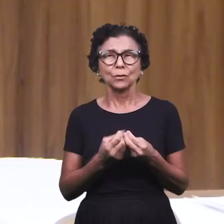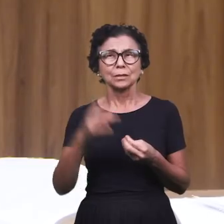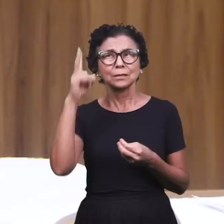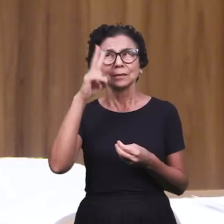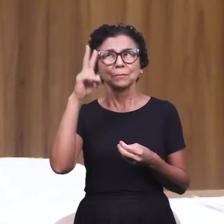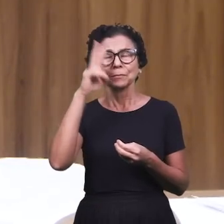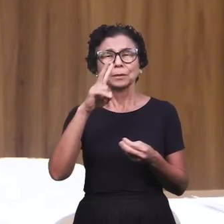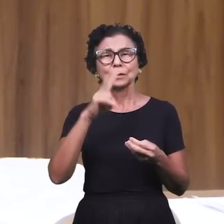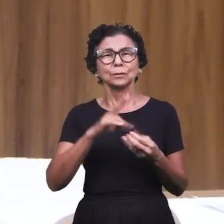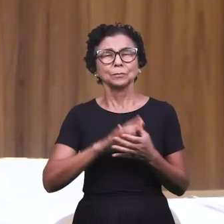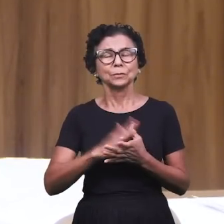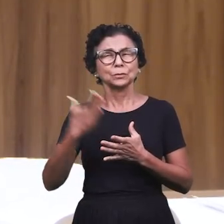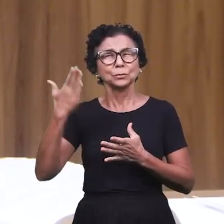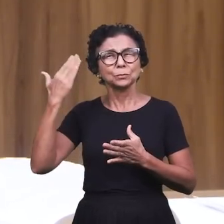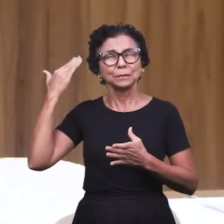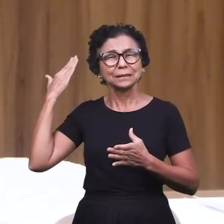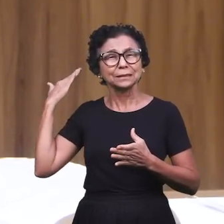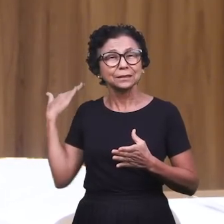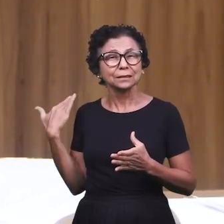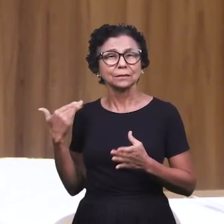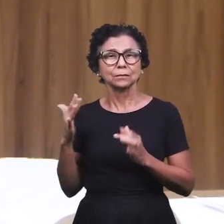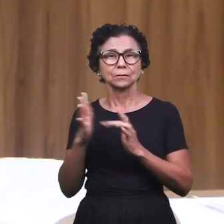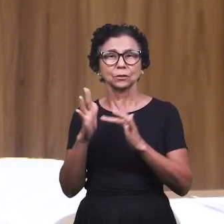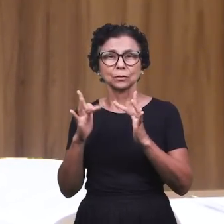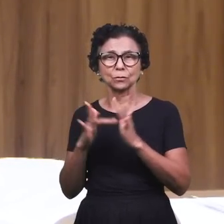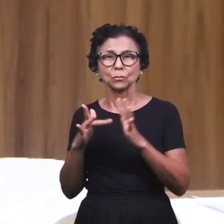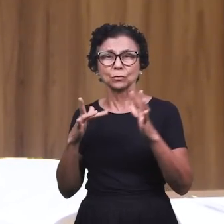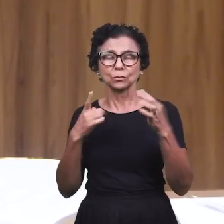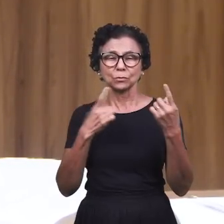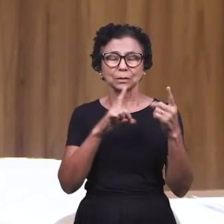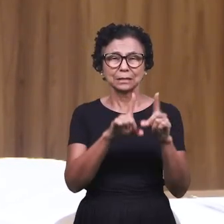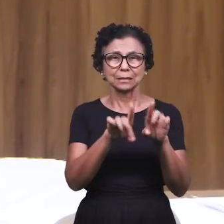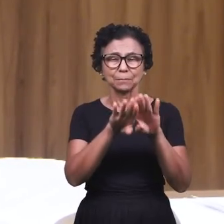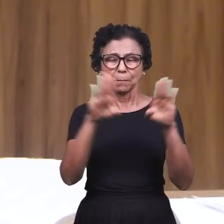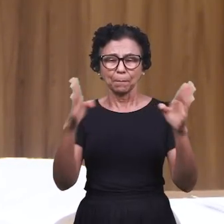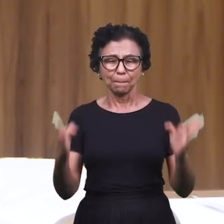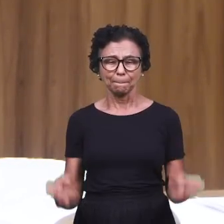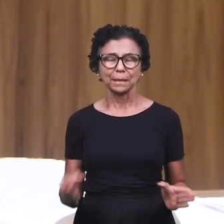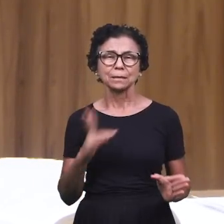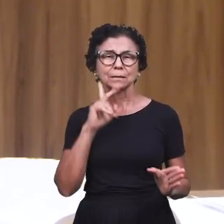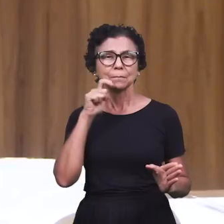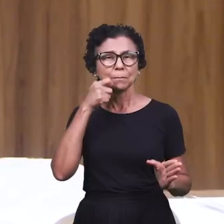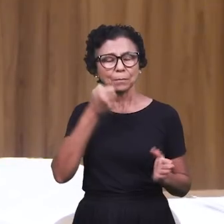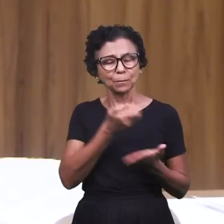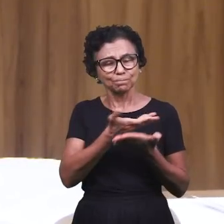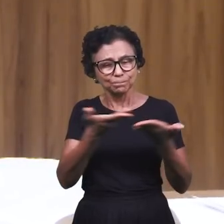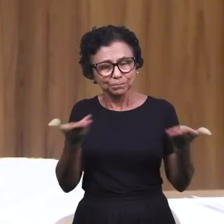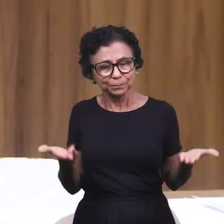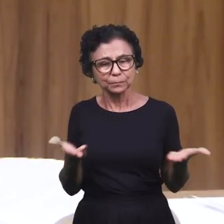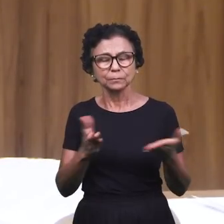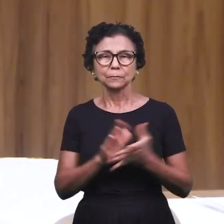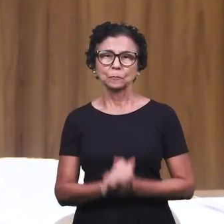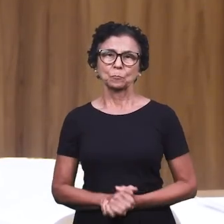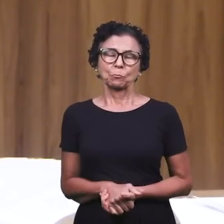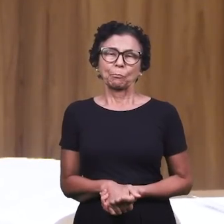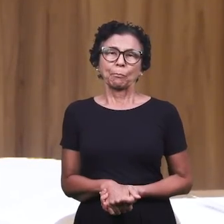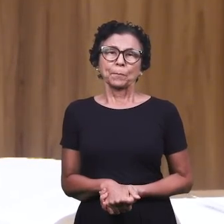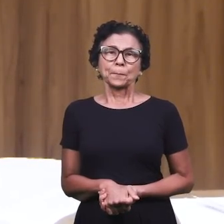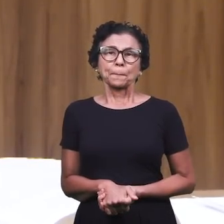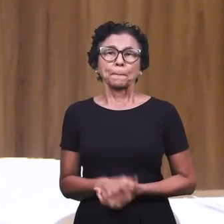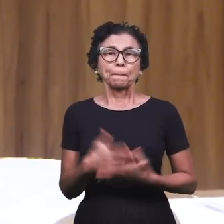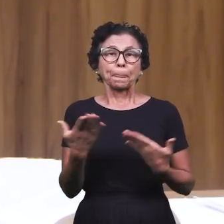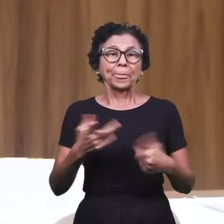tempo da ceia que Jesus fez com os discípulos, né? Isso aqui foi uma maravilha. Então, não podemos esquecer desse momento,